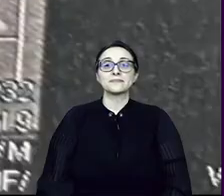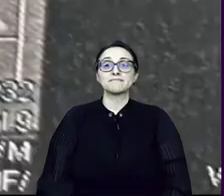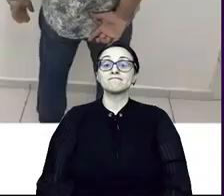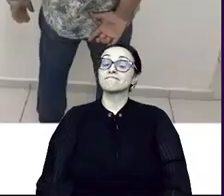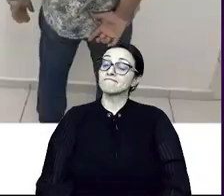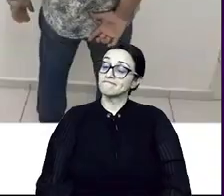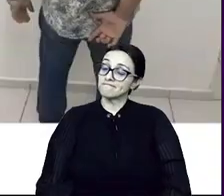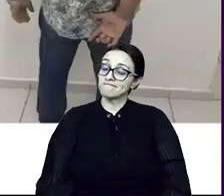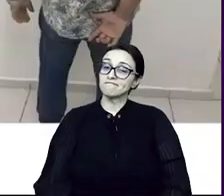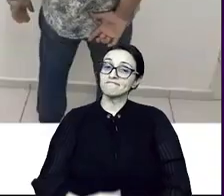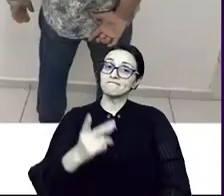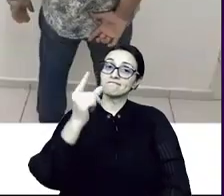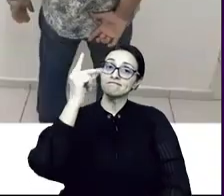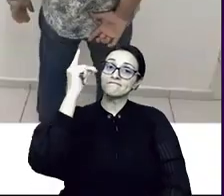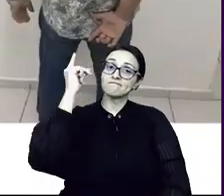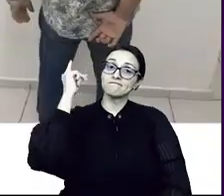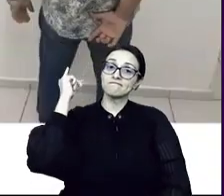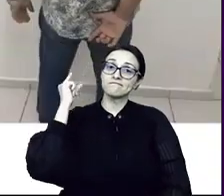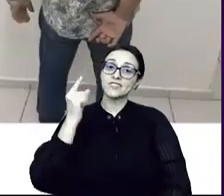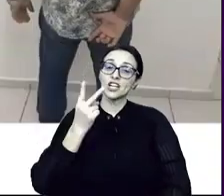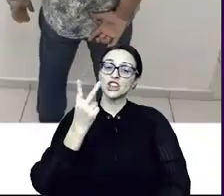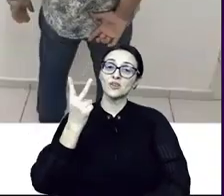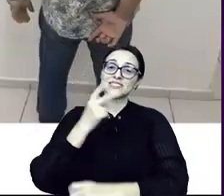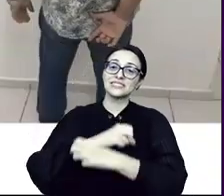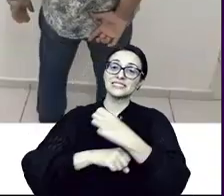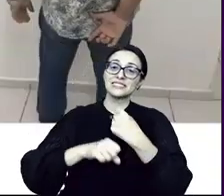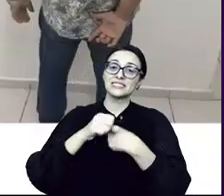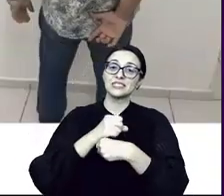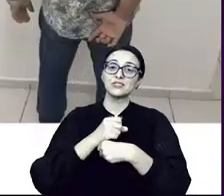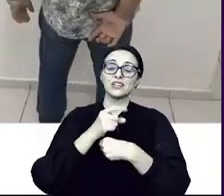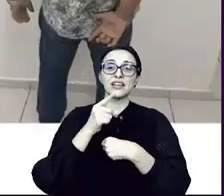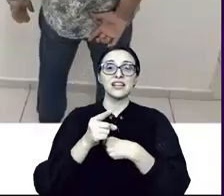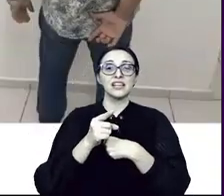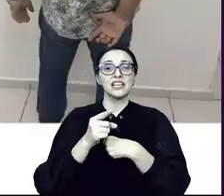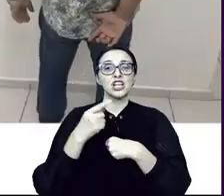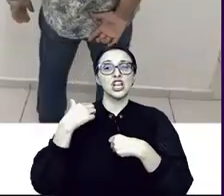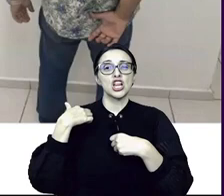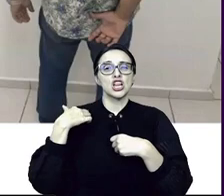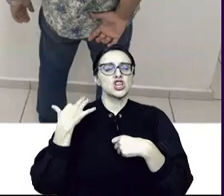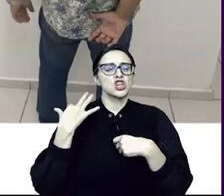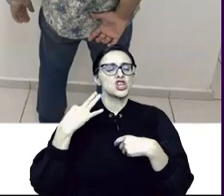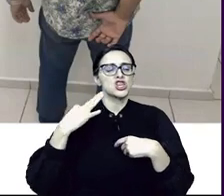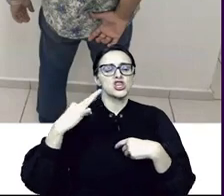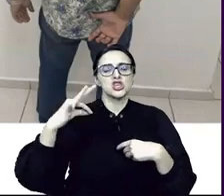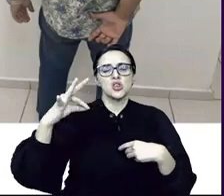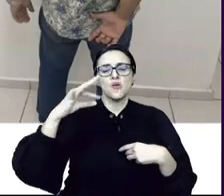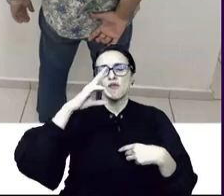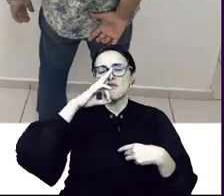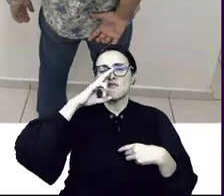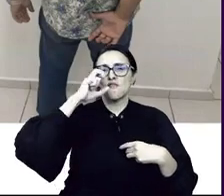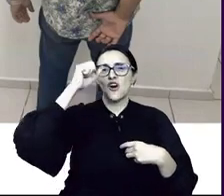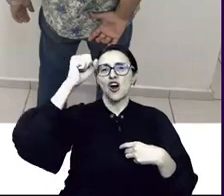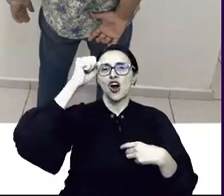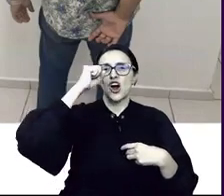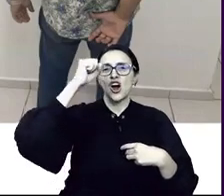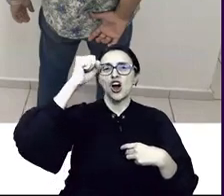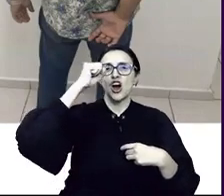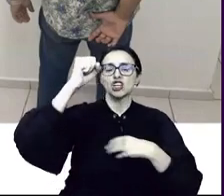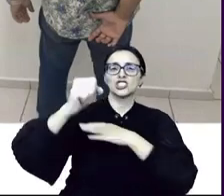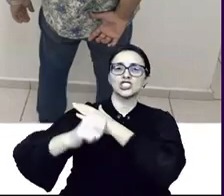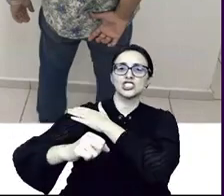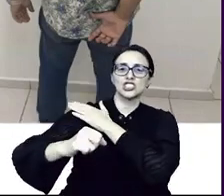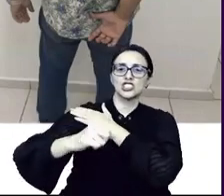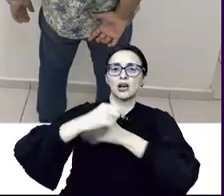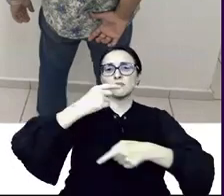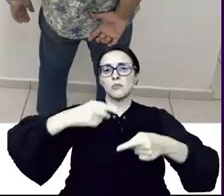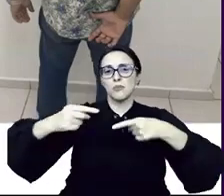Então, nessa época aqui, há 2 anos atrás, ele estava com uma dor muito intensa, muito intensa, muito intensa. Já vinha